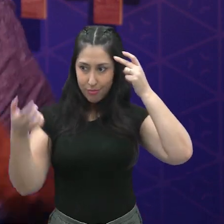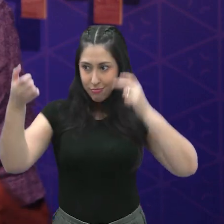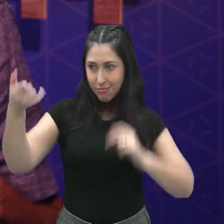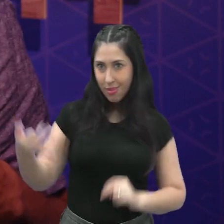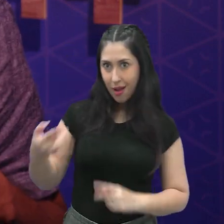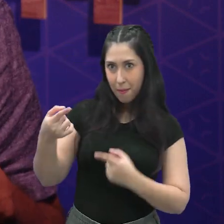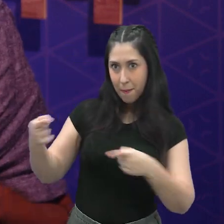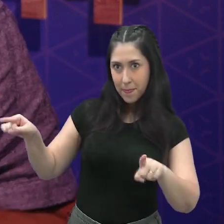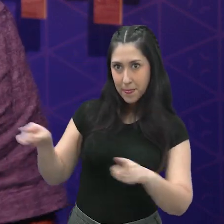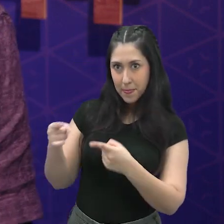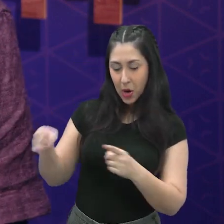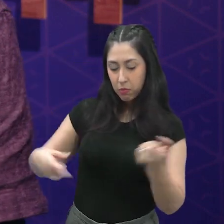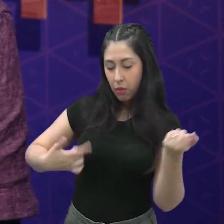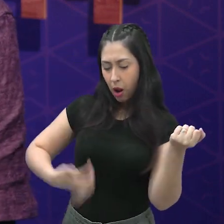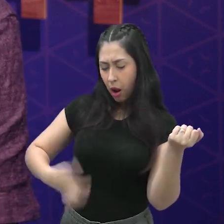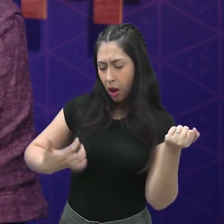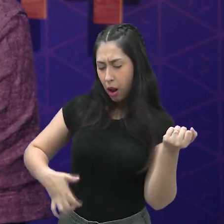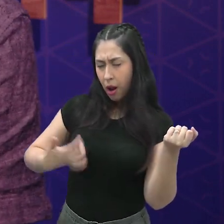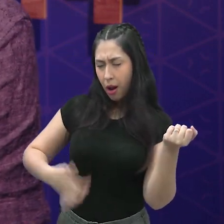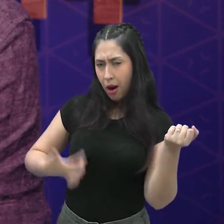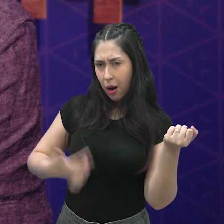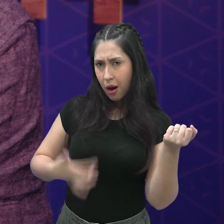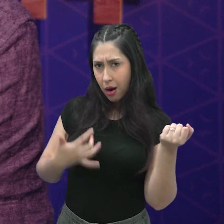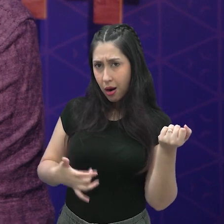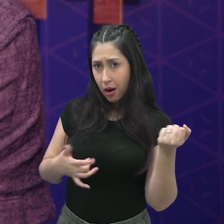música sertaneja, melhor dizendo,